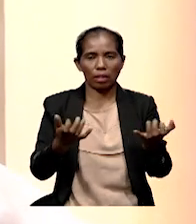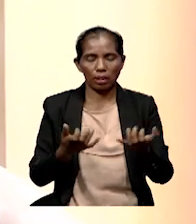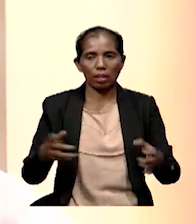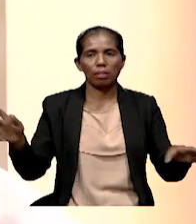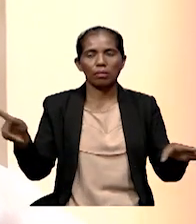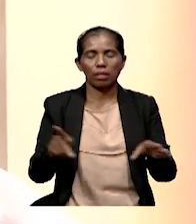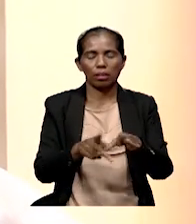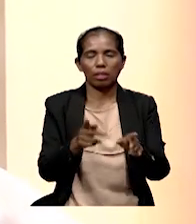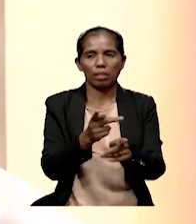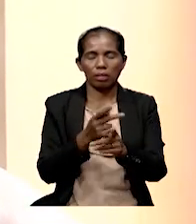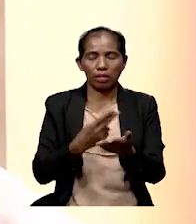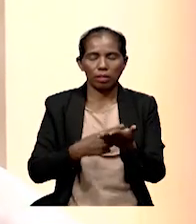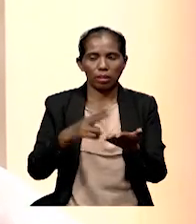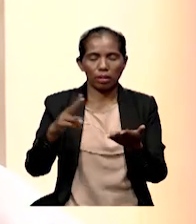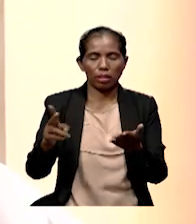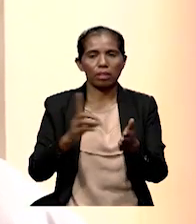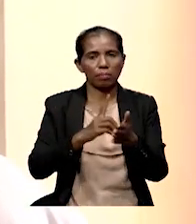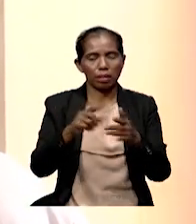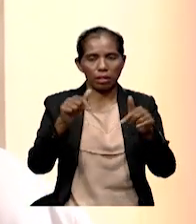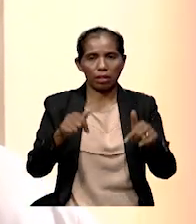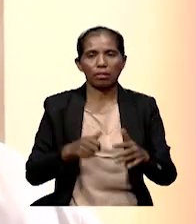de dia, calo santo, loro semana ainda, né?